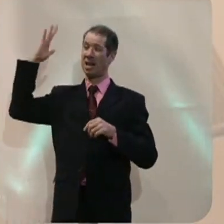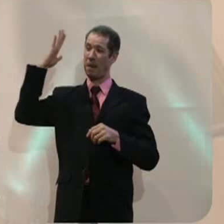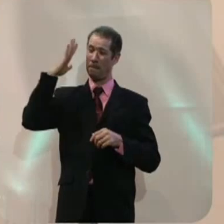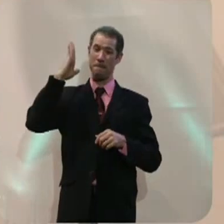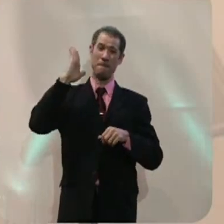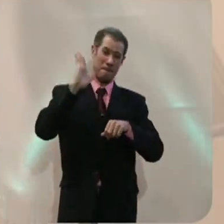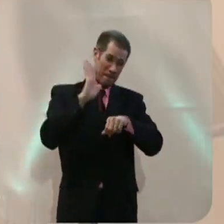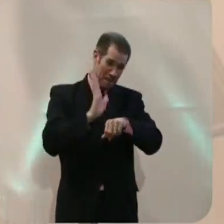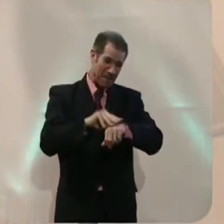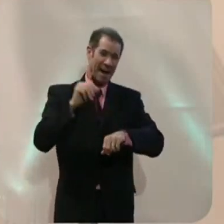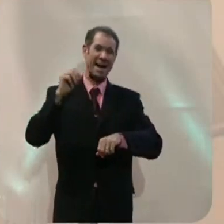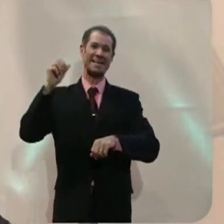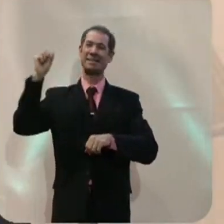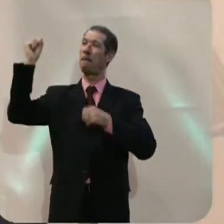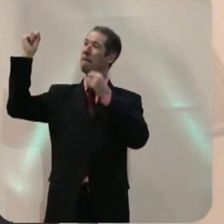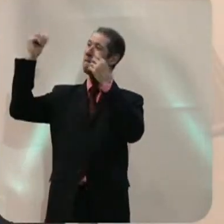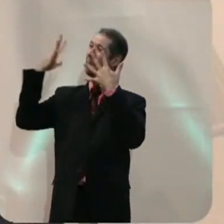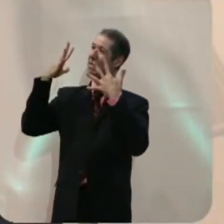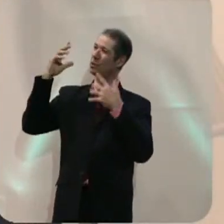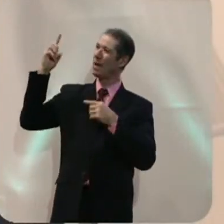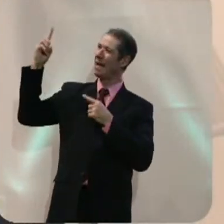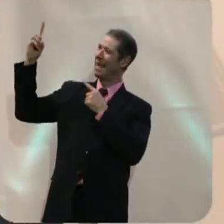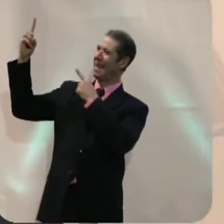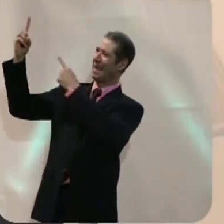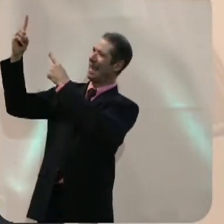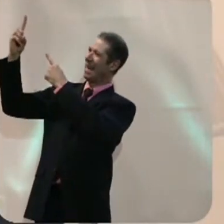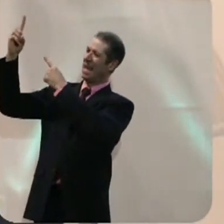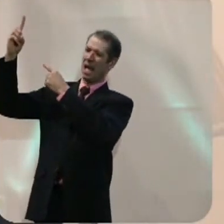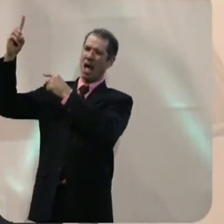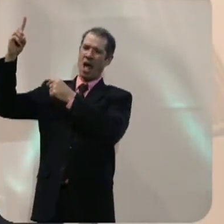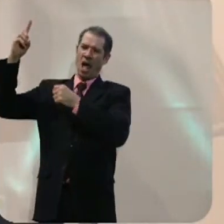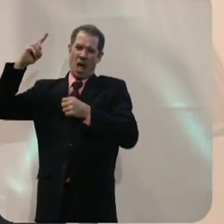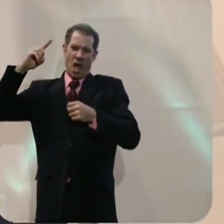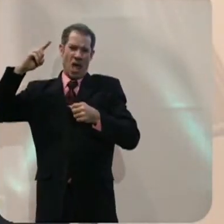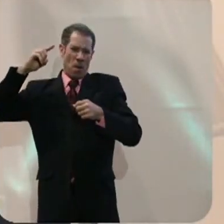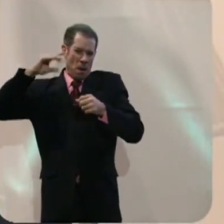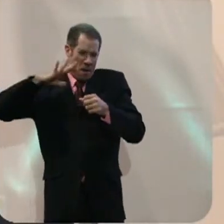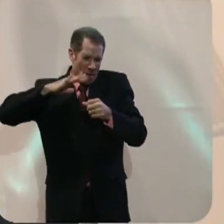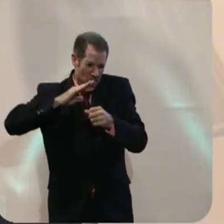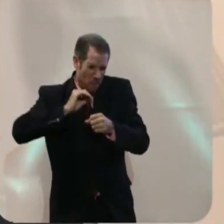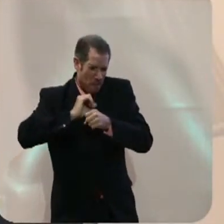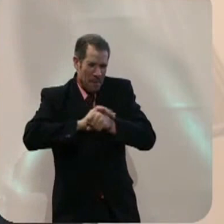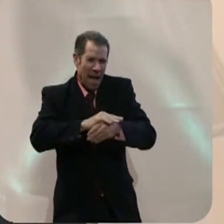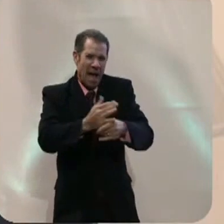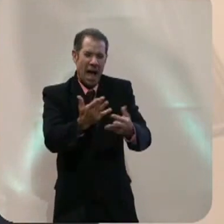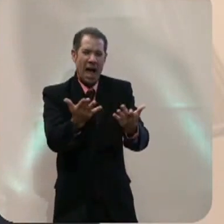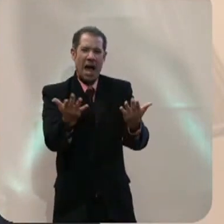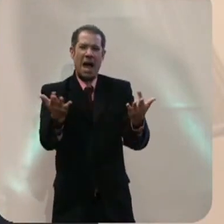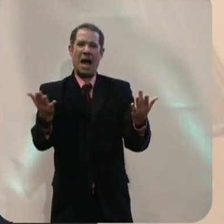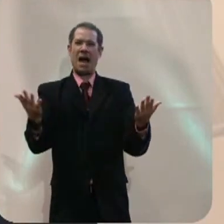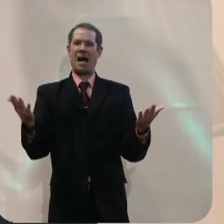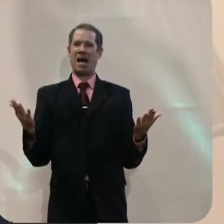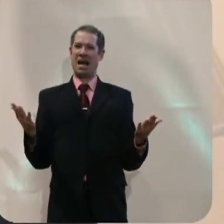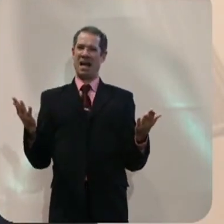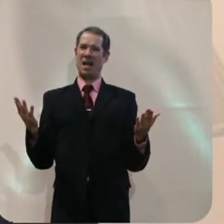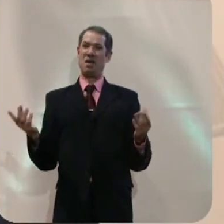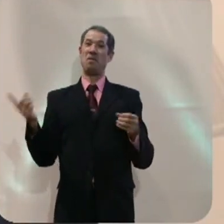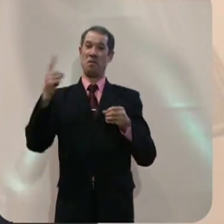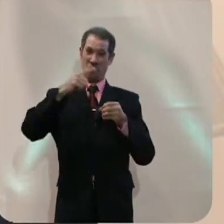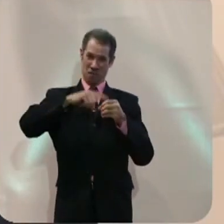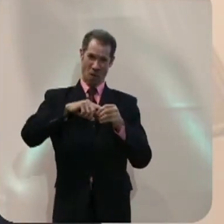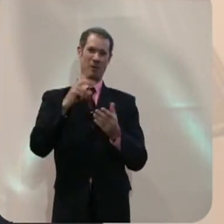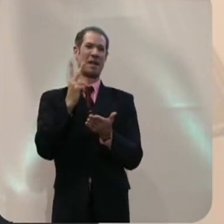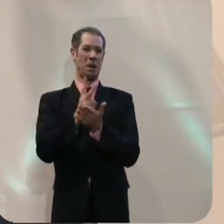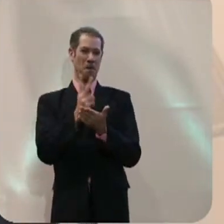mais ainda da bênção, mas Ele é uma fonte inesgotável. Então volta no mesmo poço, que Ele tem